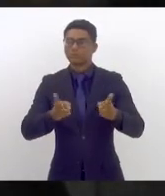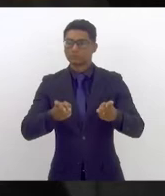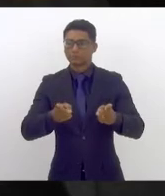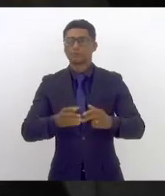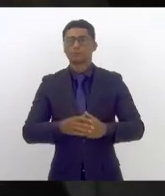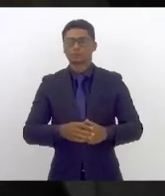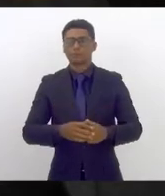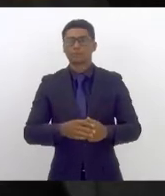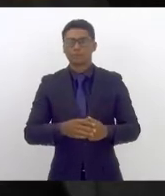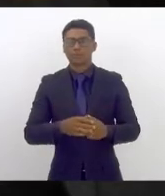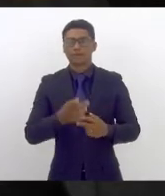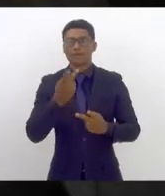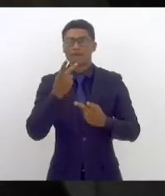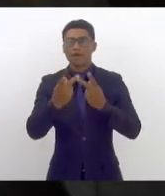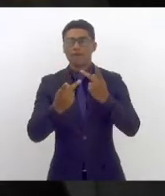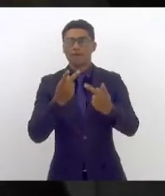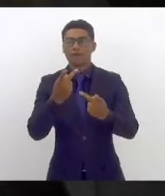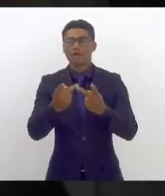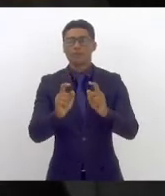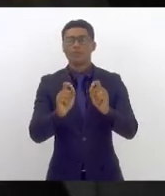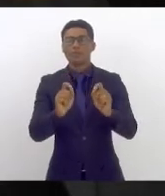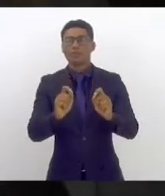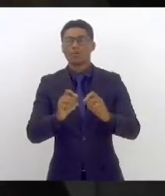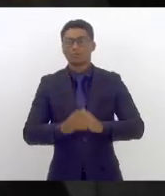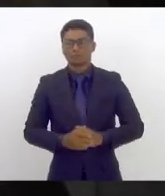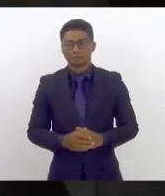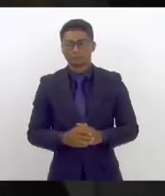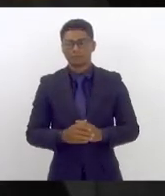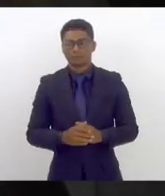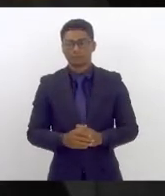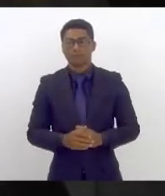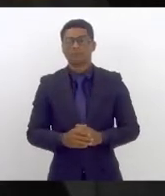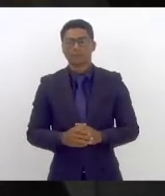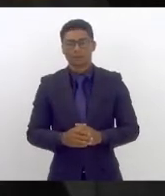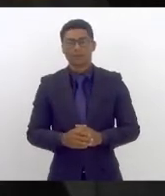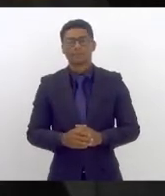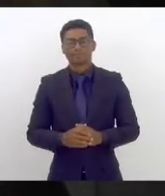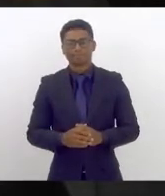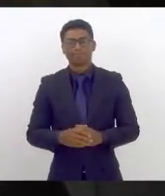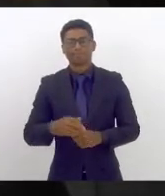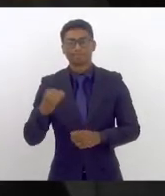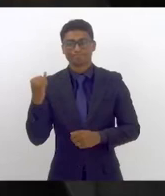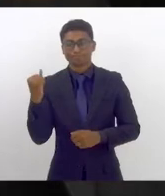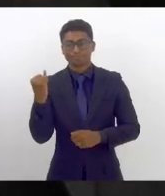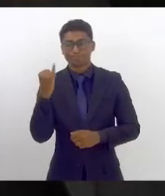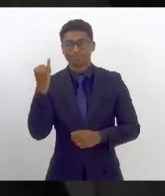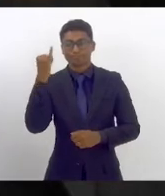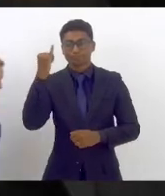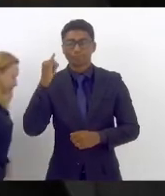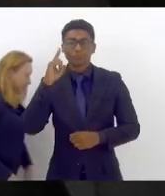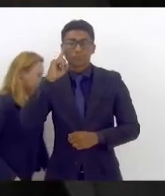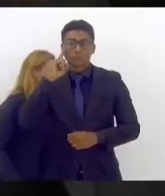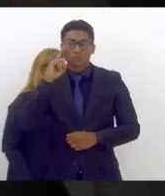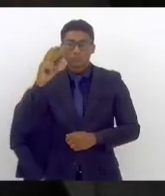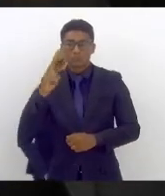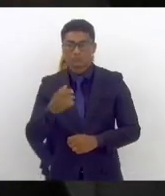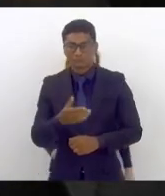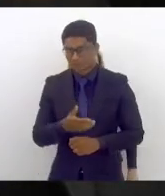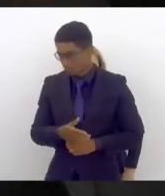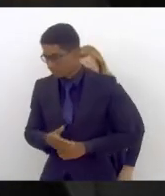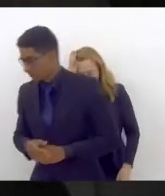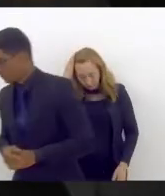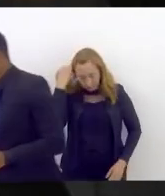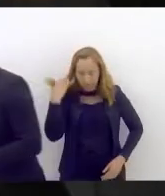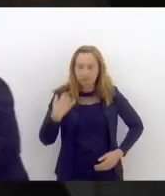clareza a necessidade interior de marcar as datas que